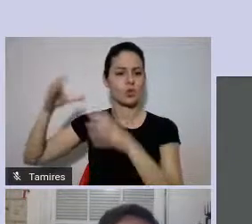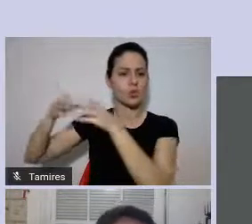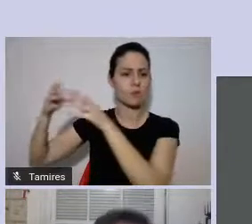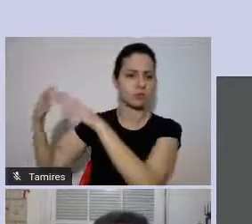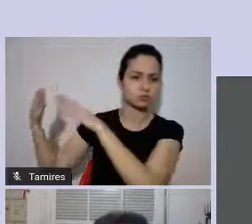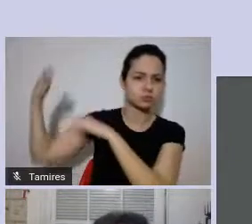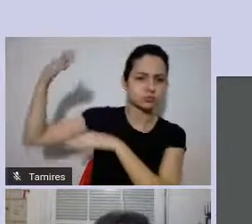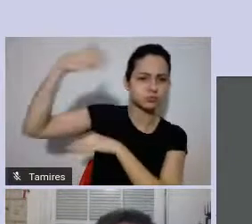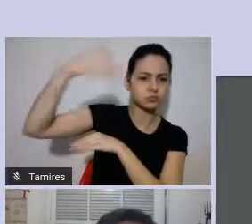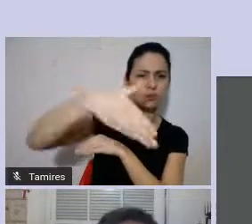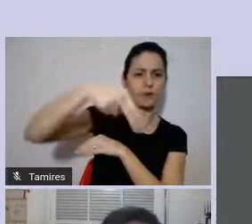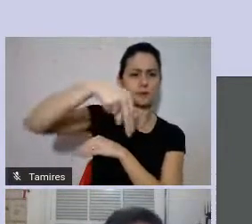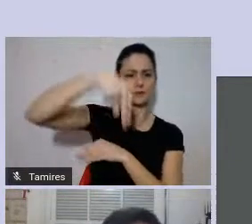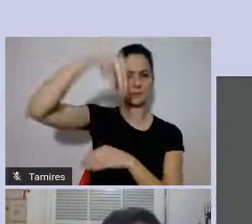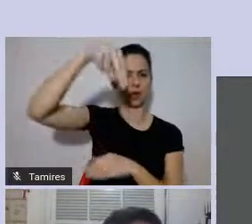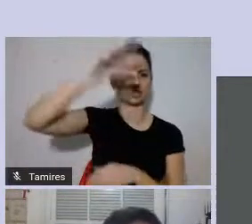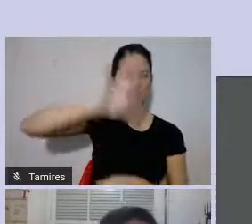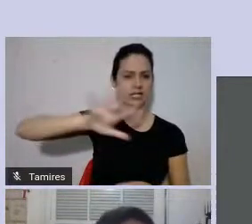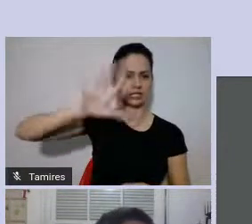A gente tem uma periodização